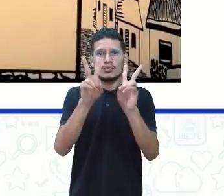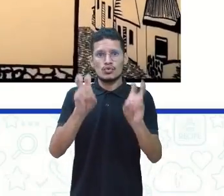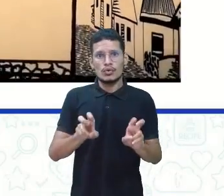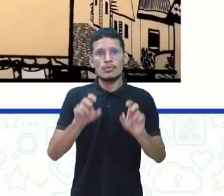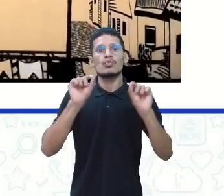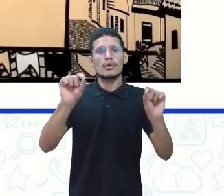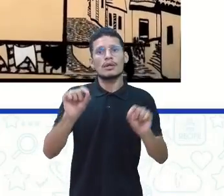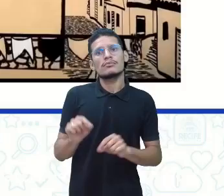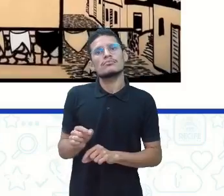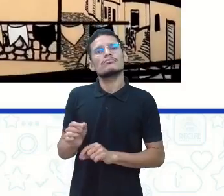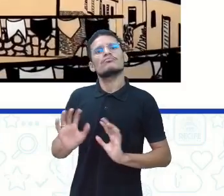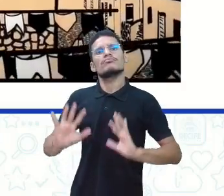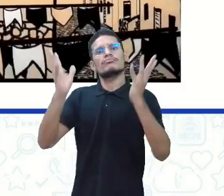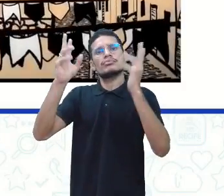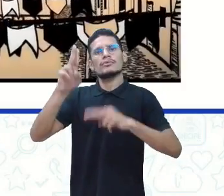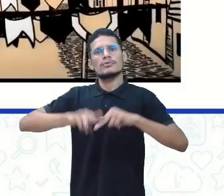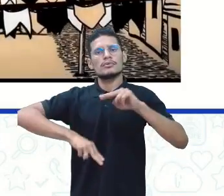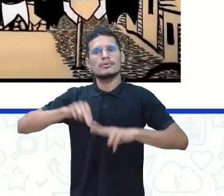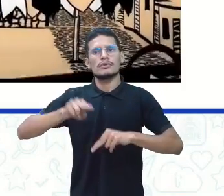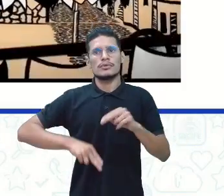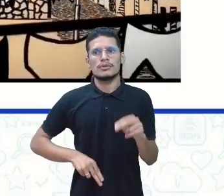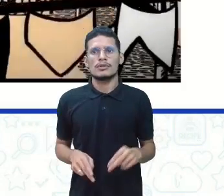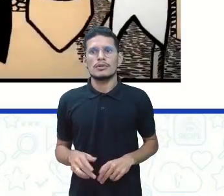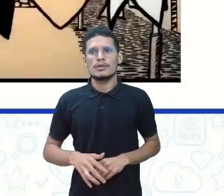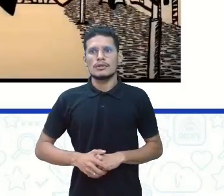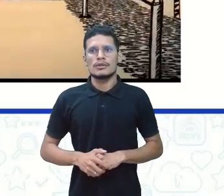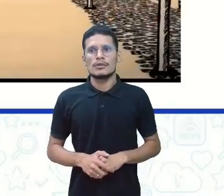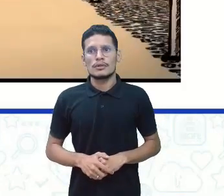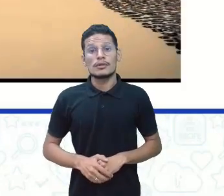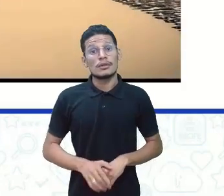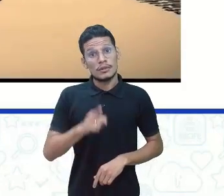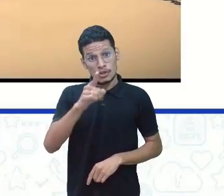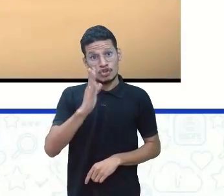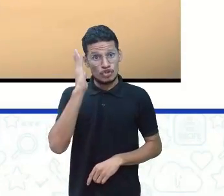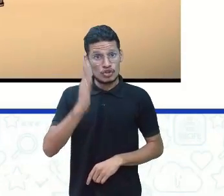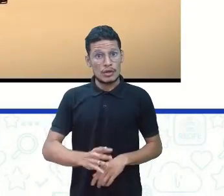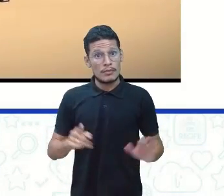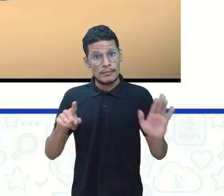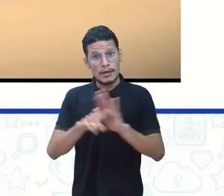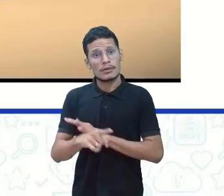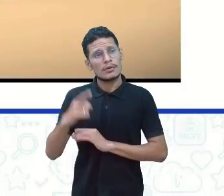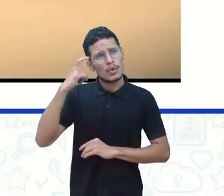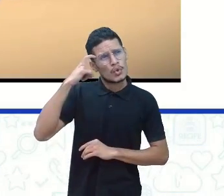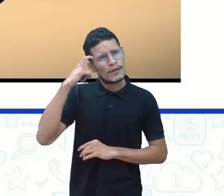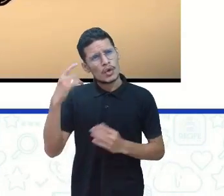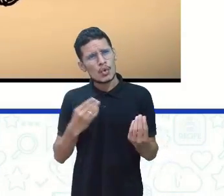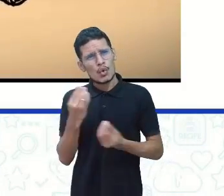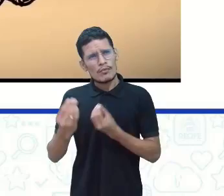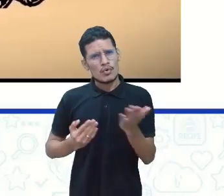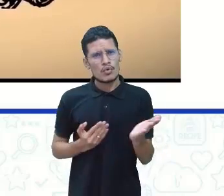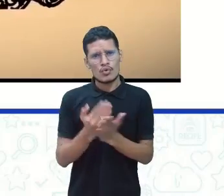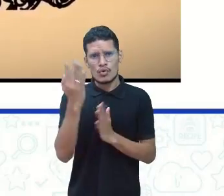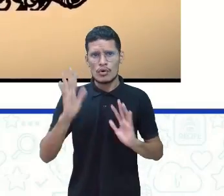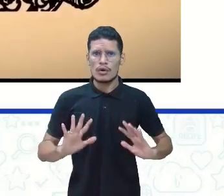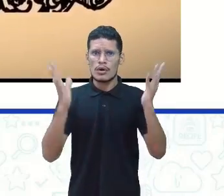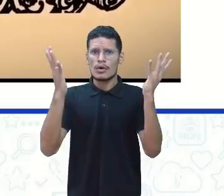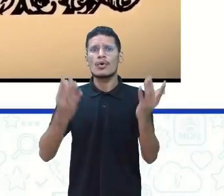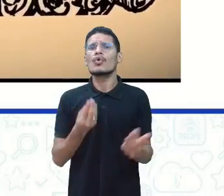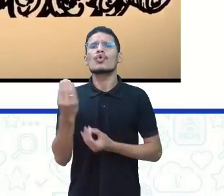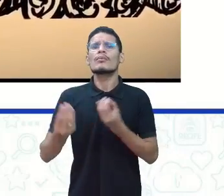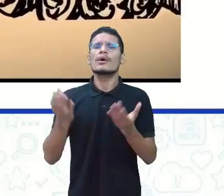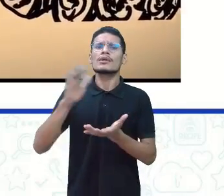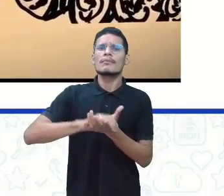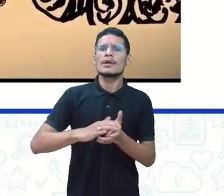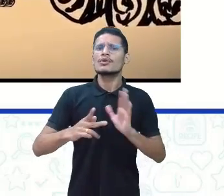calendário brasileiro é a festa junina. Você já se perguntou como foi que essa festa começou? De onde vem o casamento da noiva, a